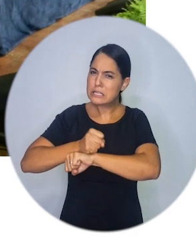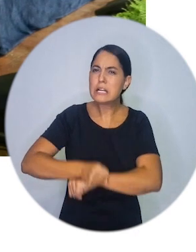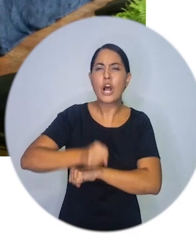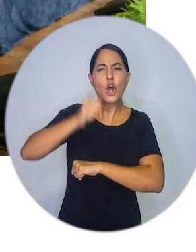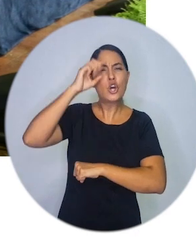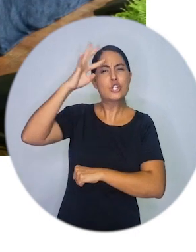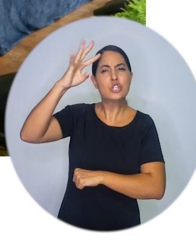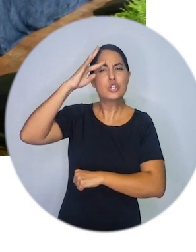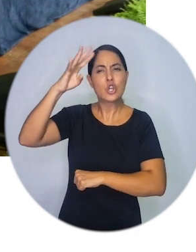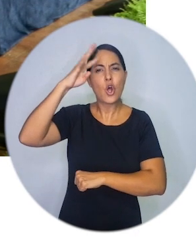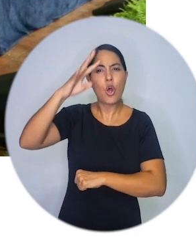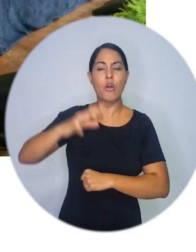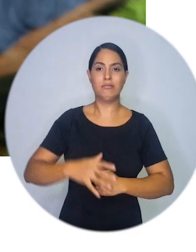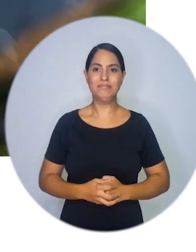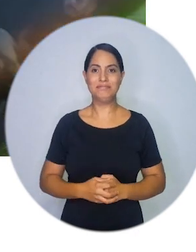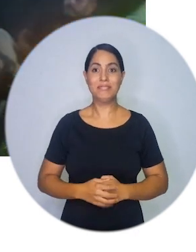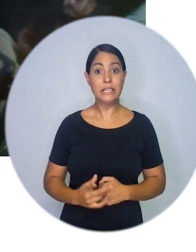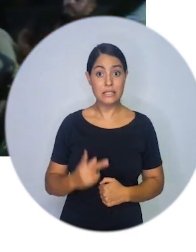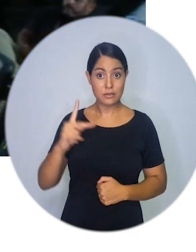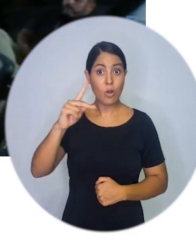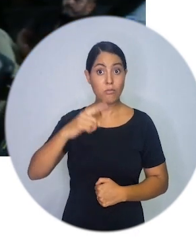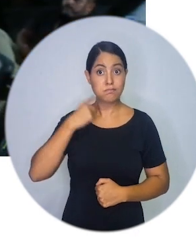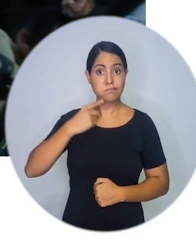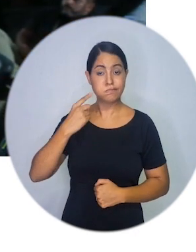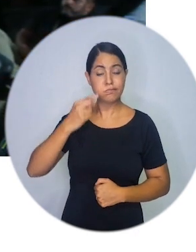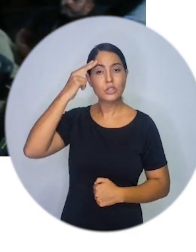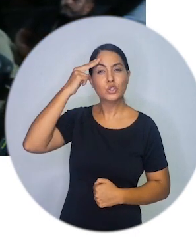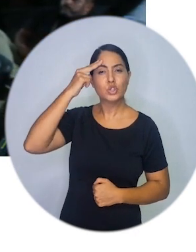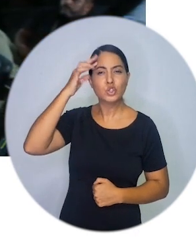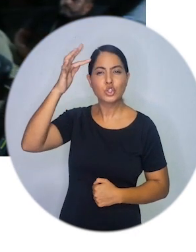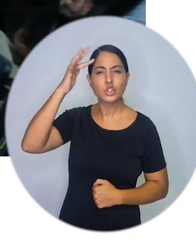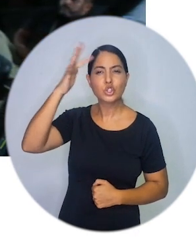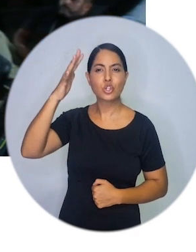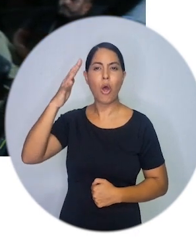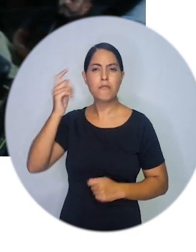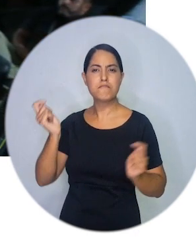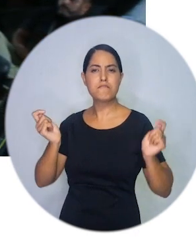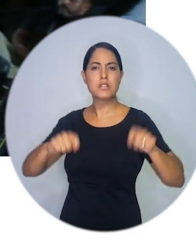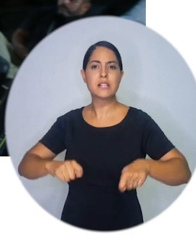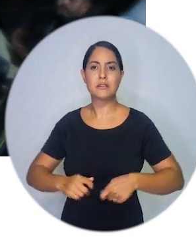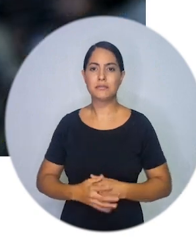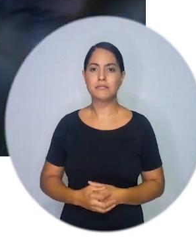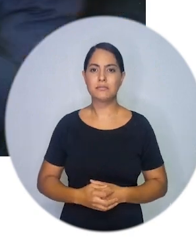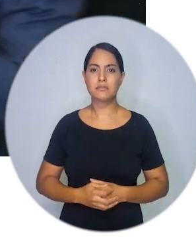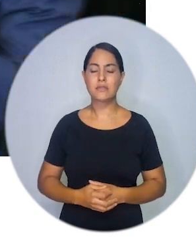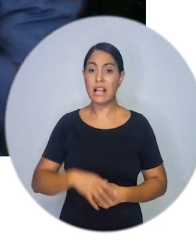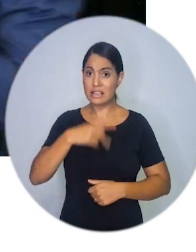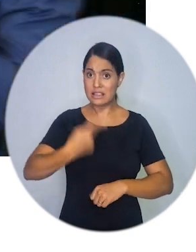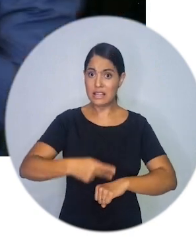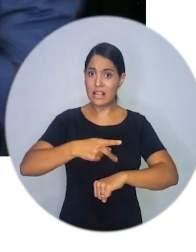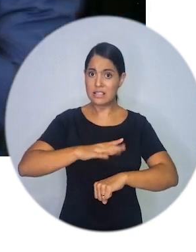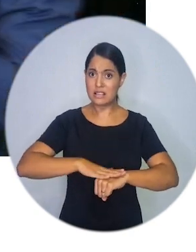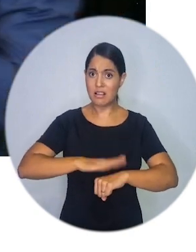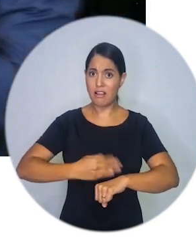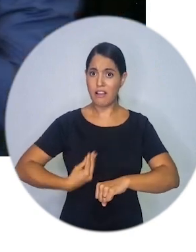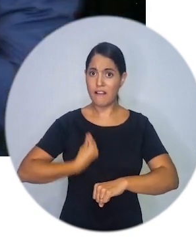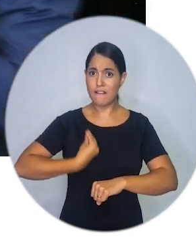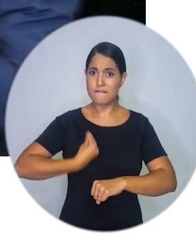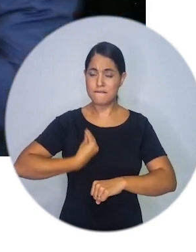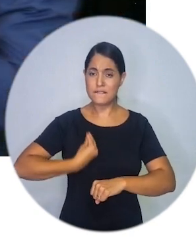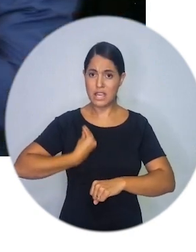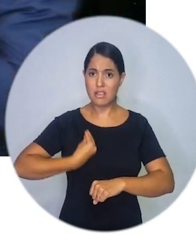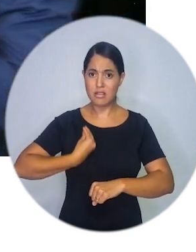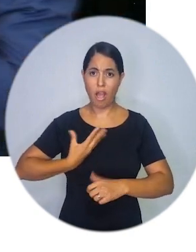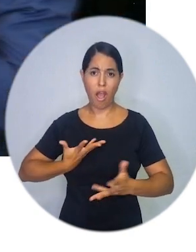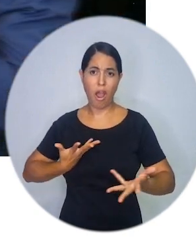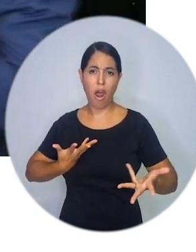da advocacia a realização dos seus sonhos. Ninguém fez nada grande nessa vida sem